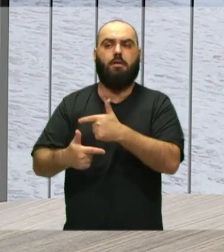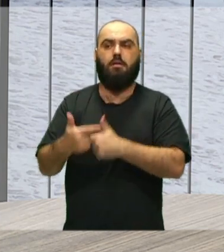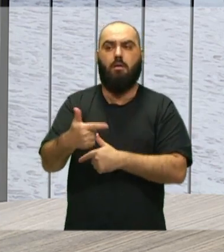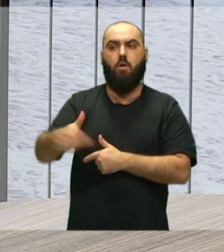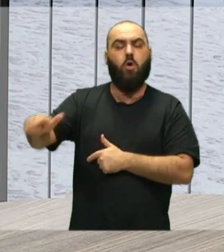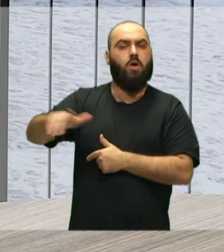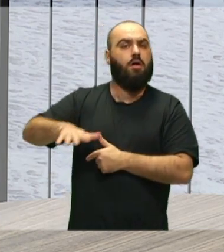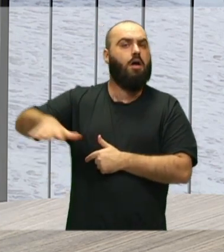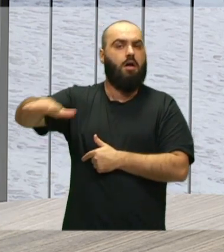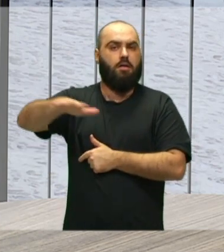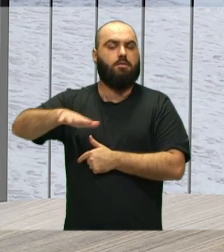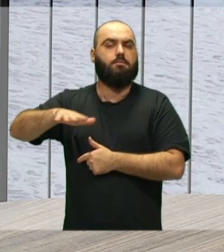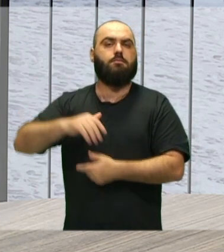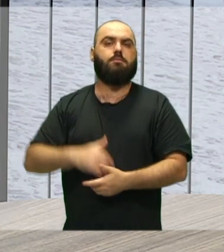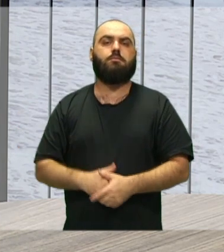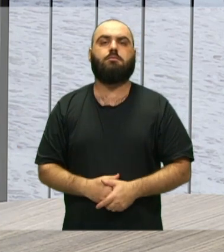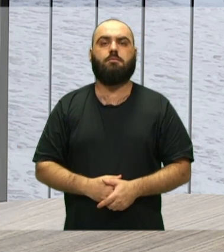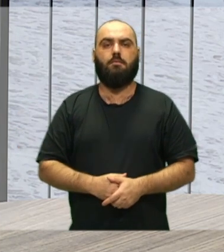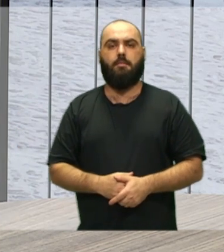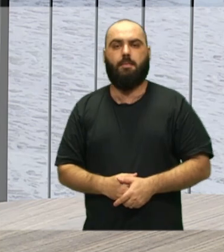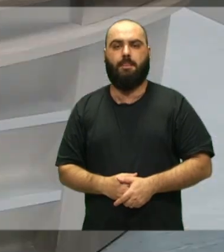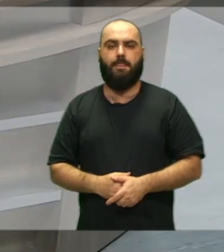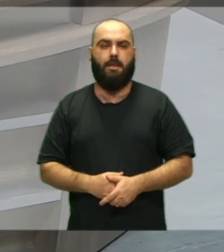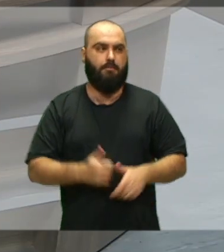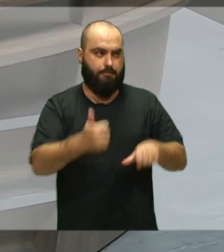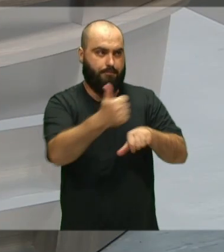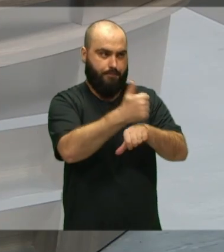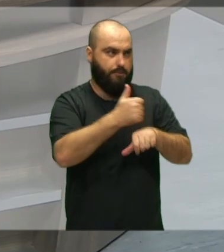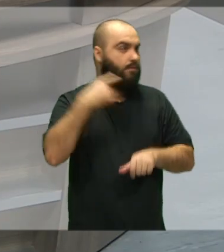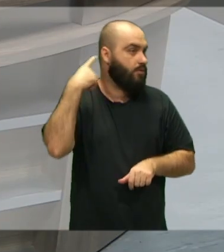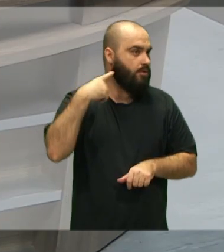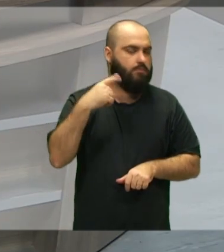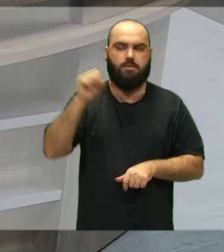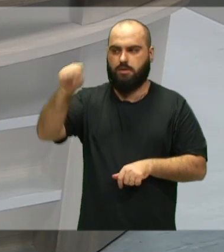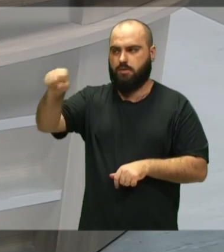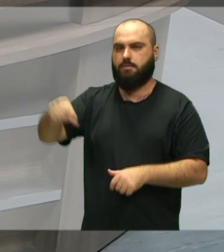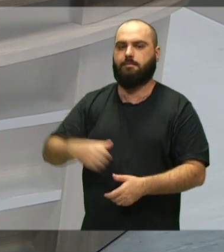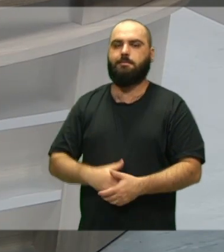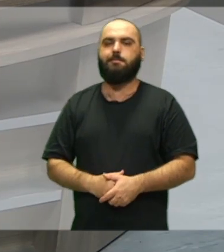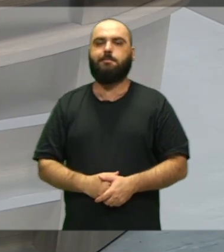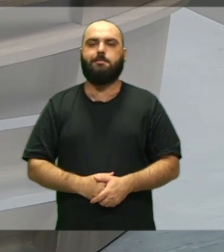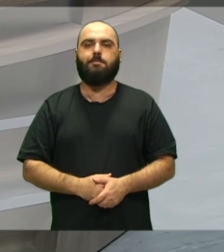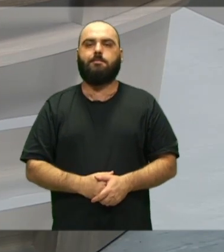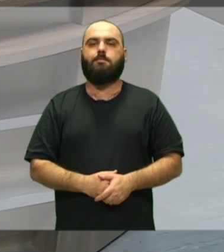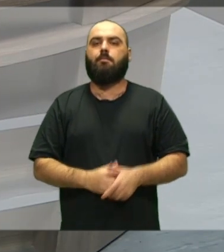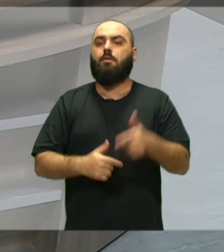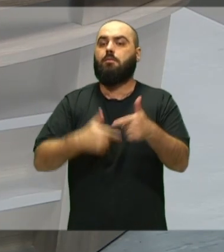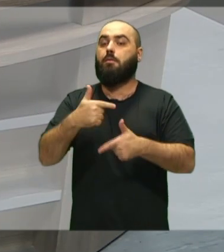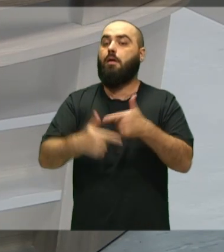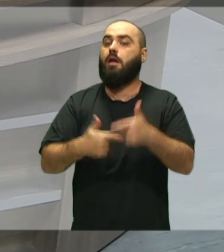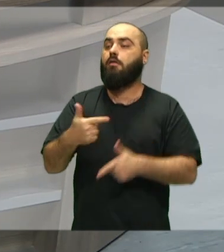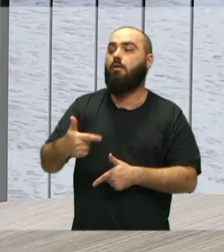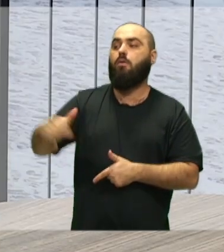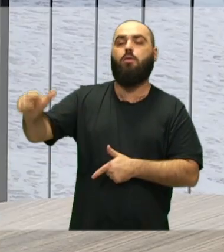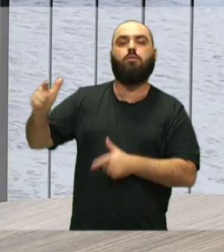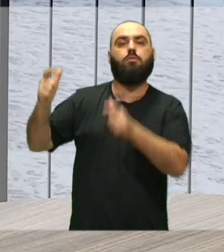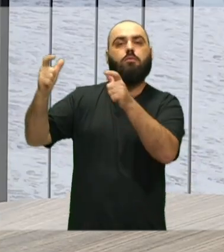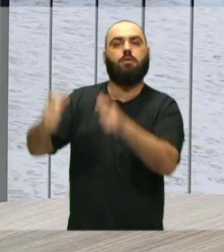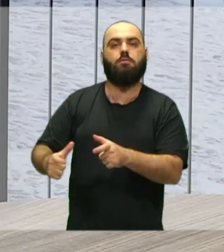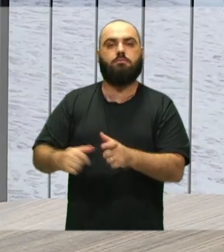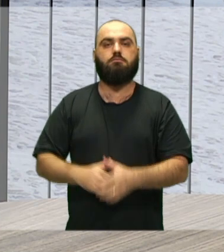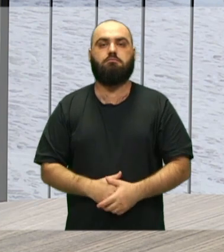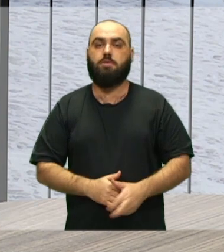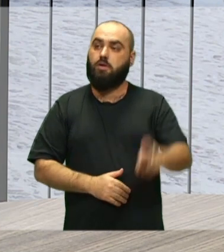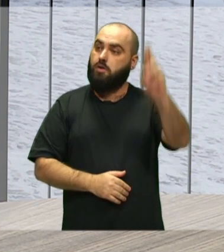qualquer e de repente... Profissional do direito. Profissional do direito, né? Trabalhava em outra área. E, de repente, um